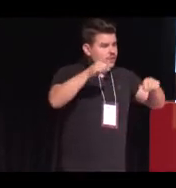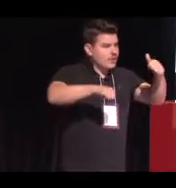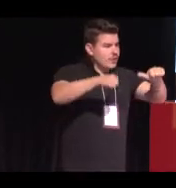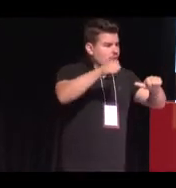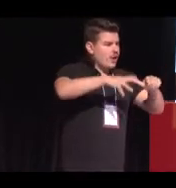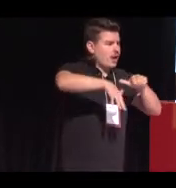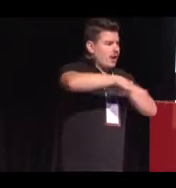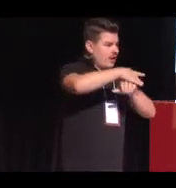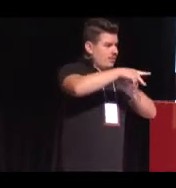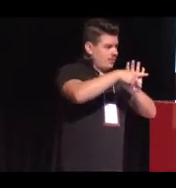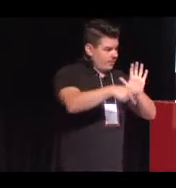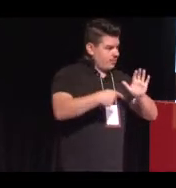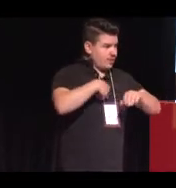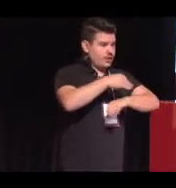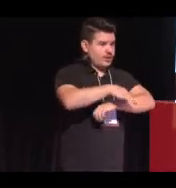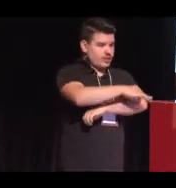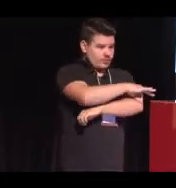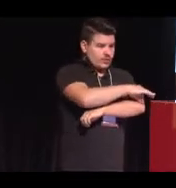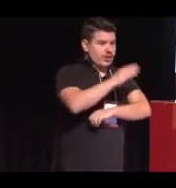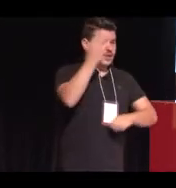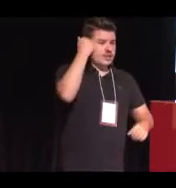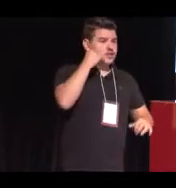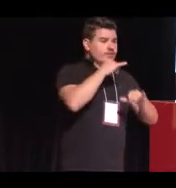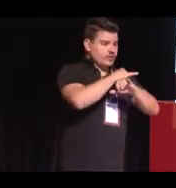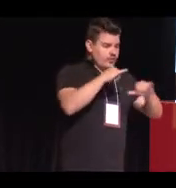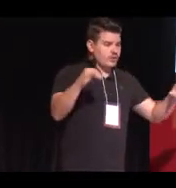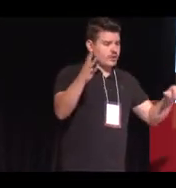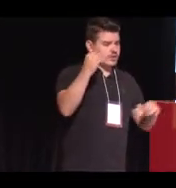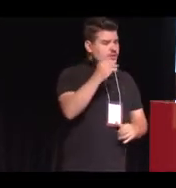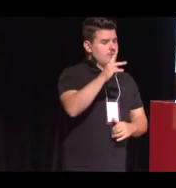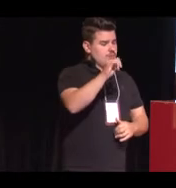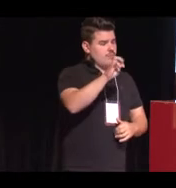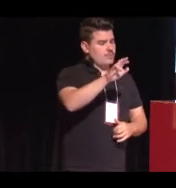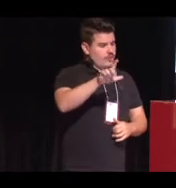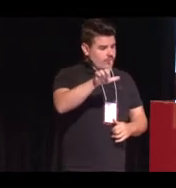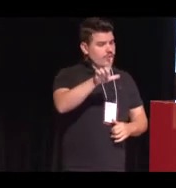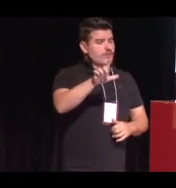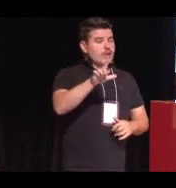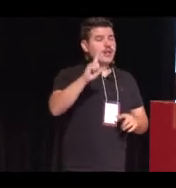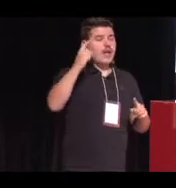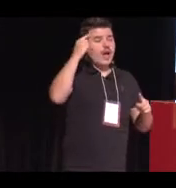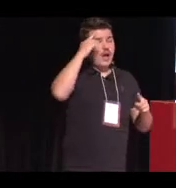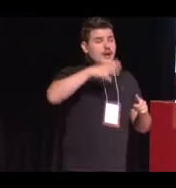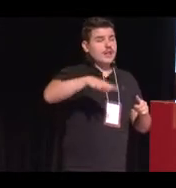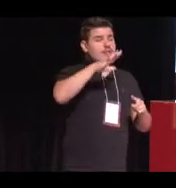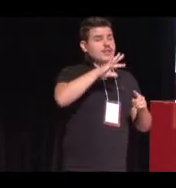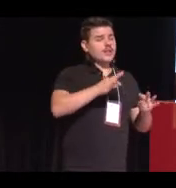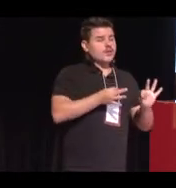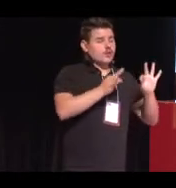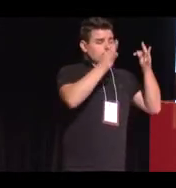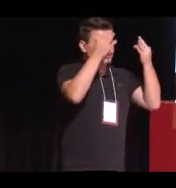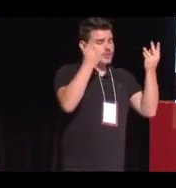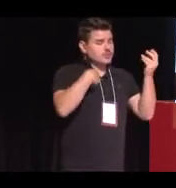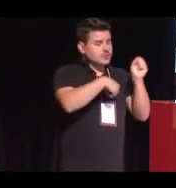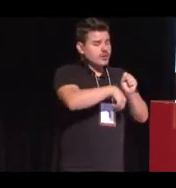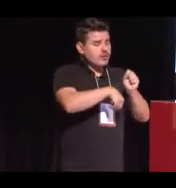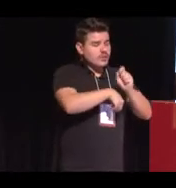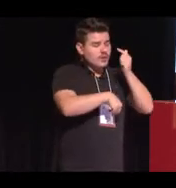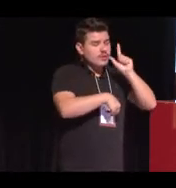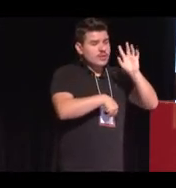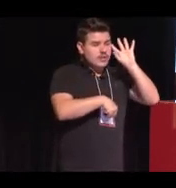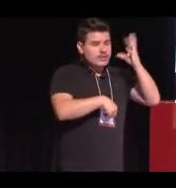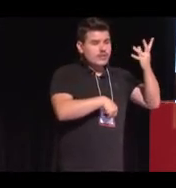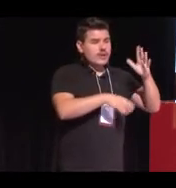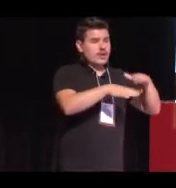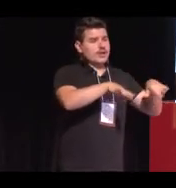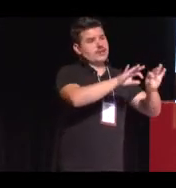arquiteturais. Como eu já tinha dito, era um sistema em Perl. Então, qual era a stack tecnológica que estava envolvida nessa solução?